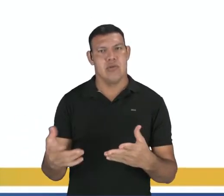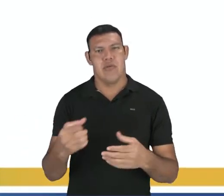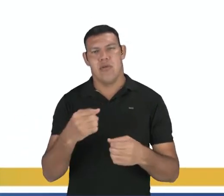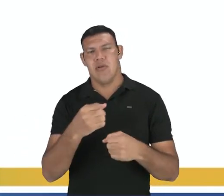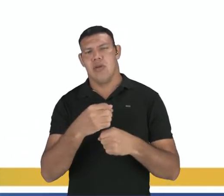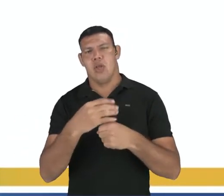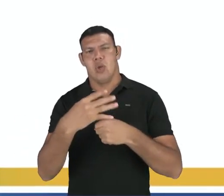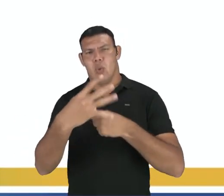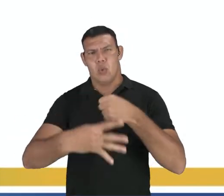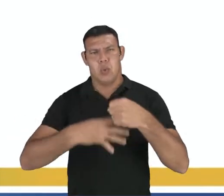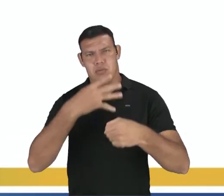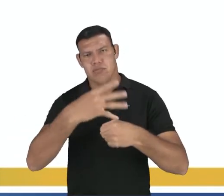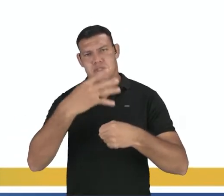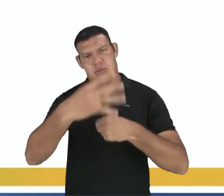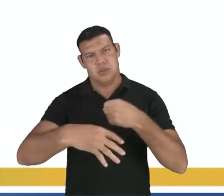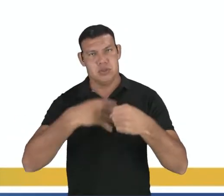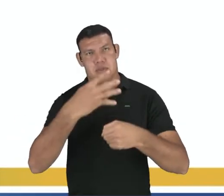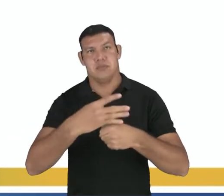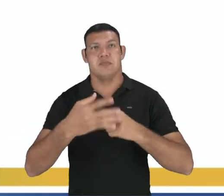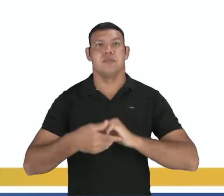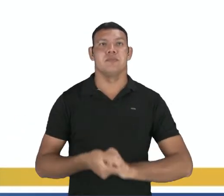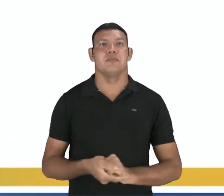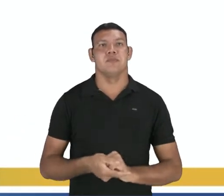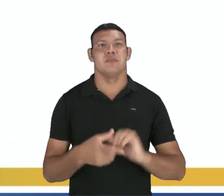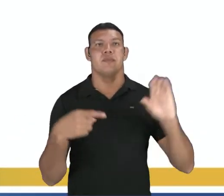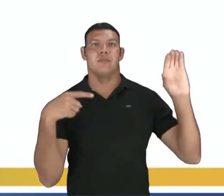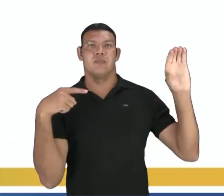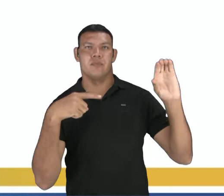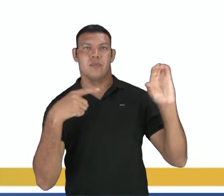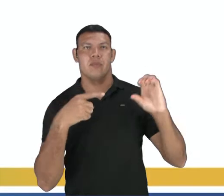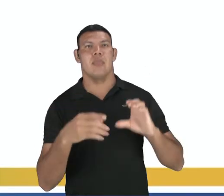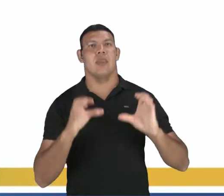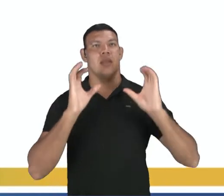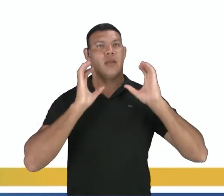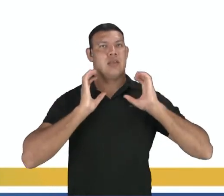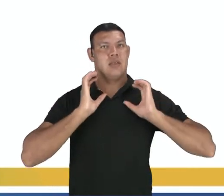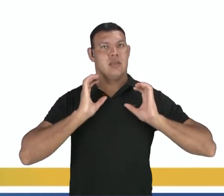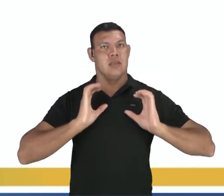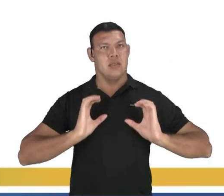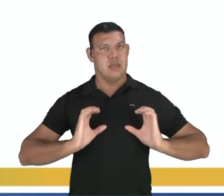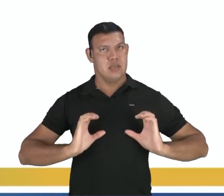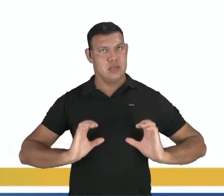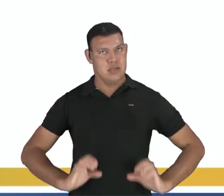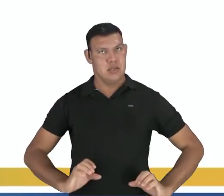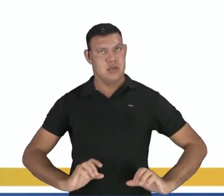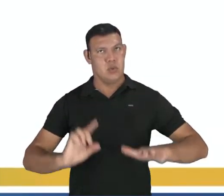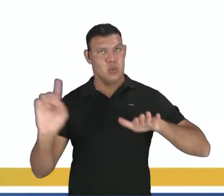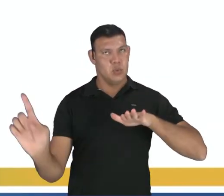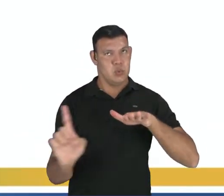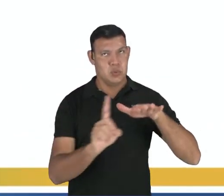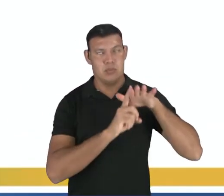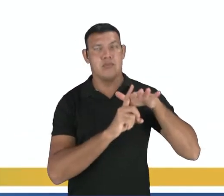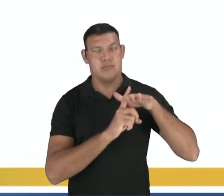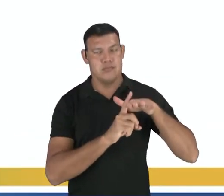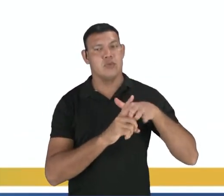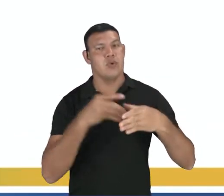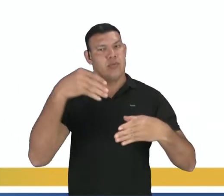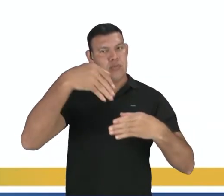Cidadania inclusiva aí, né, que a gente vem com sufrágio universal, que é o direito estendido de voto a